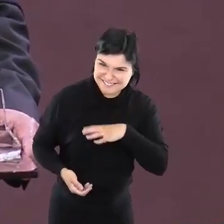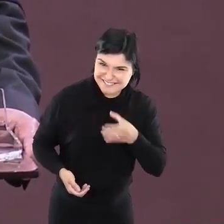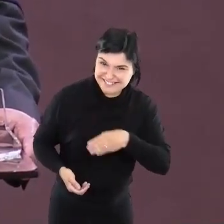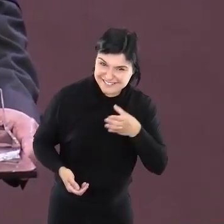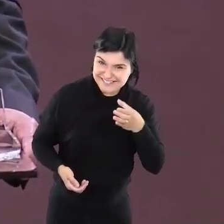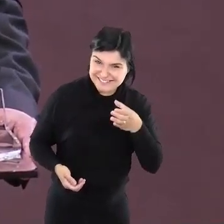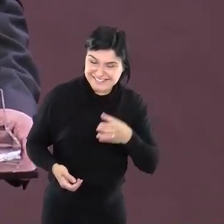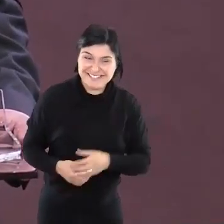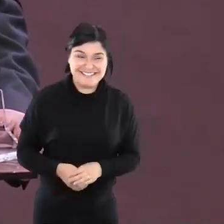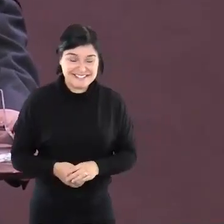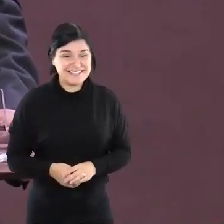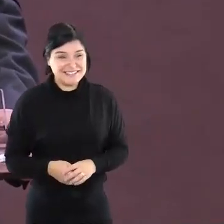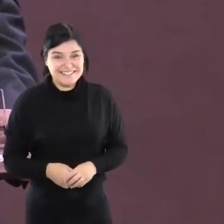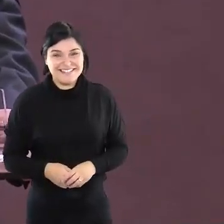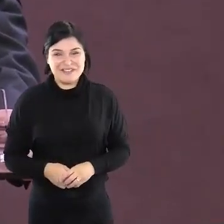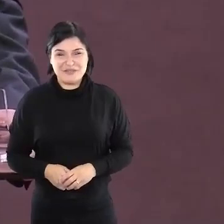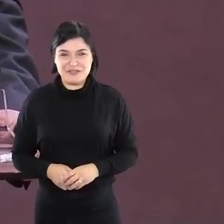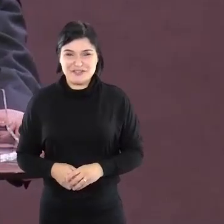Estou fazendo um esforço danado aqui.